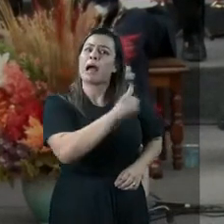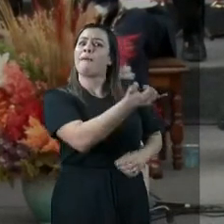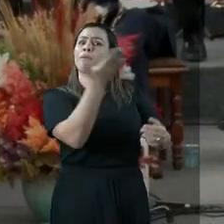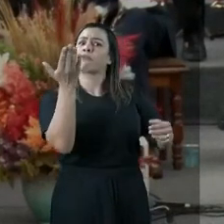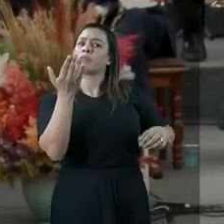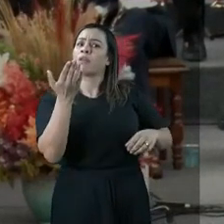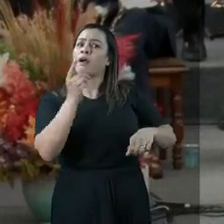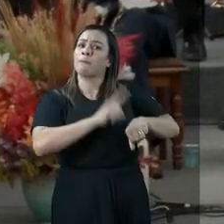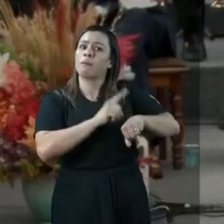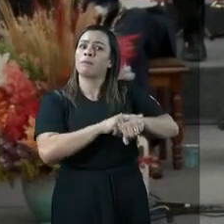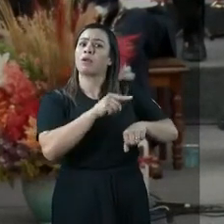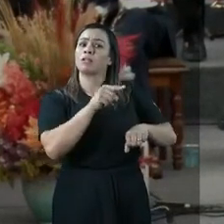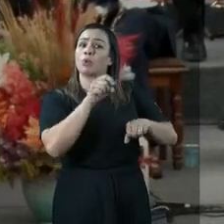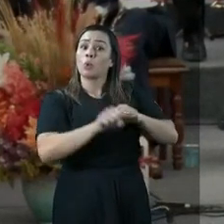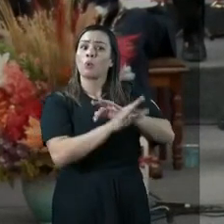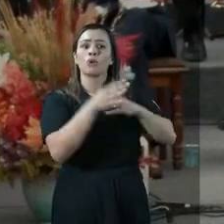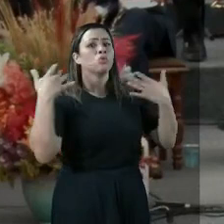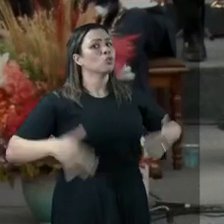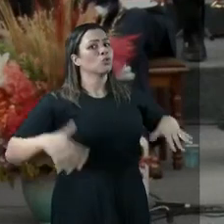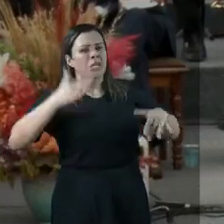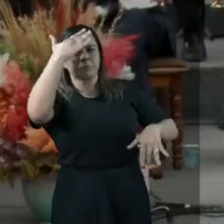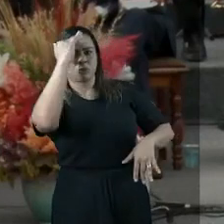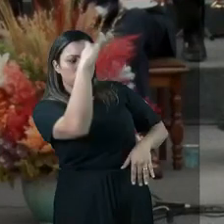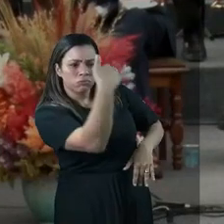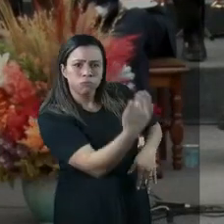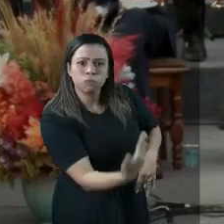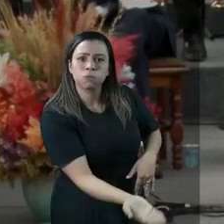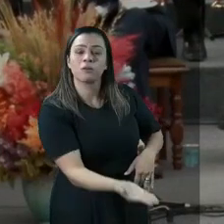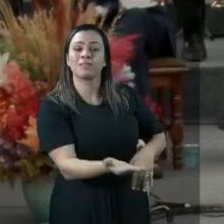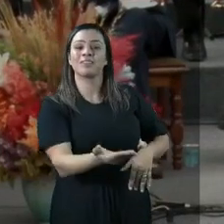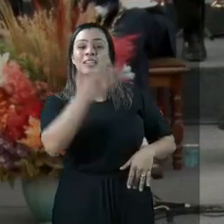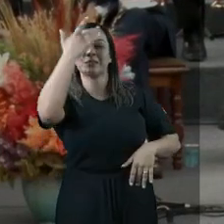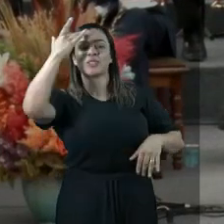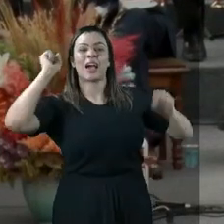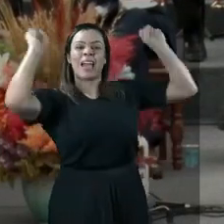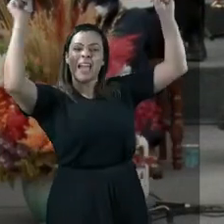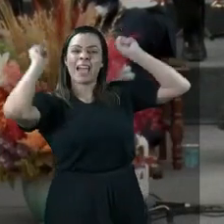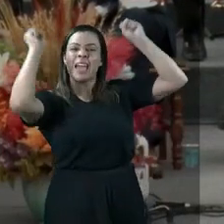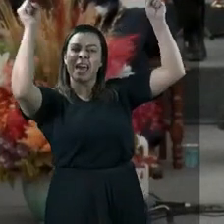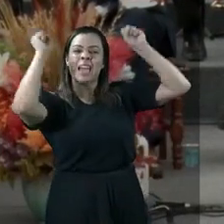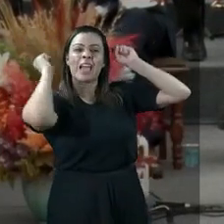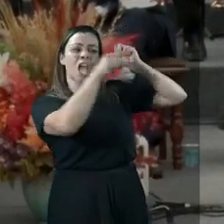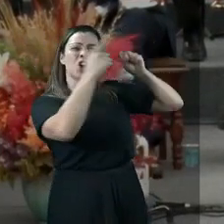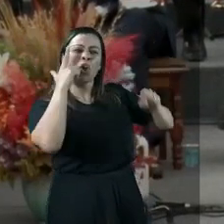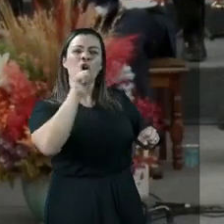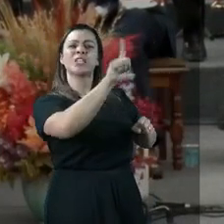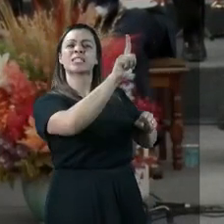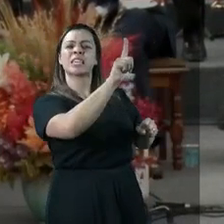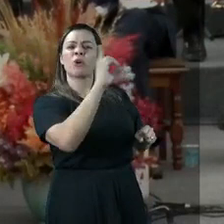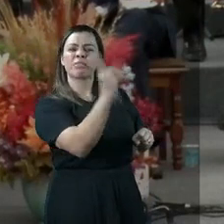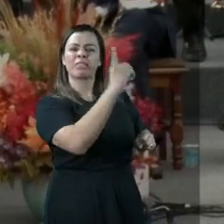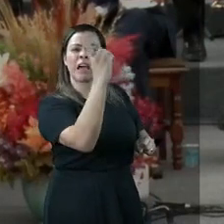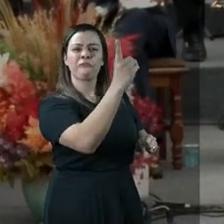glória. Era para você entrar em Jerusalém ovacionado e de alguém dizer, grande é